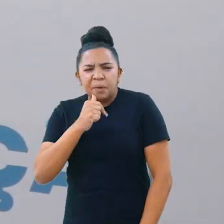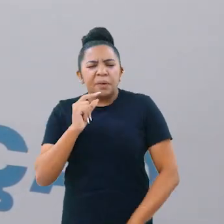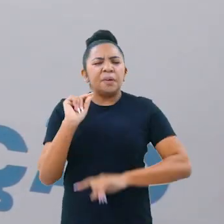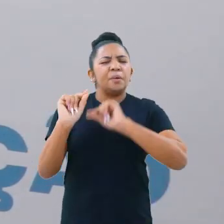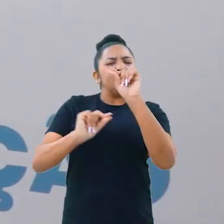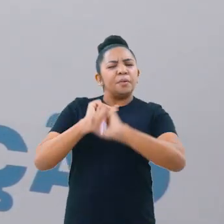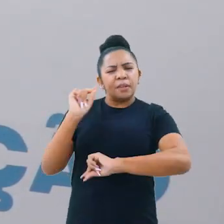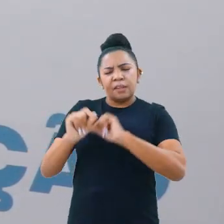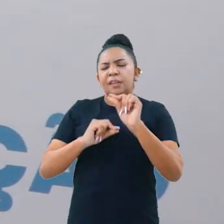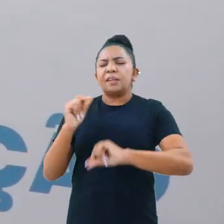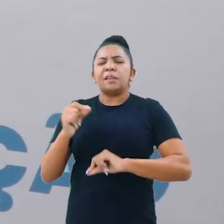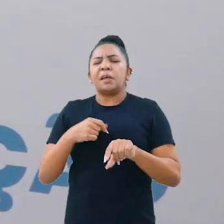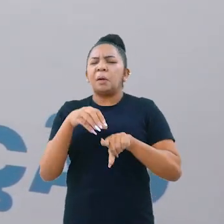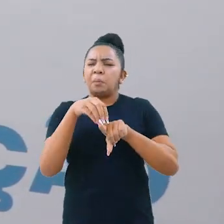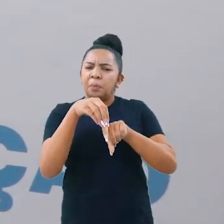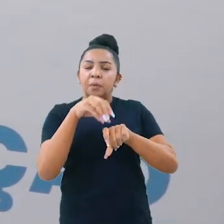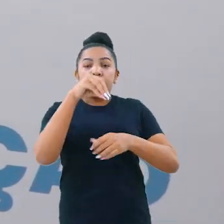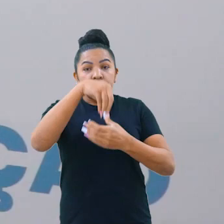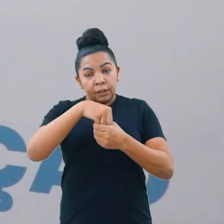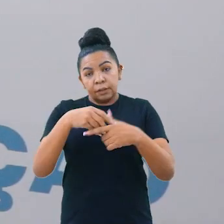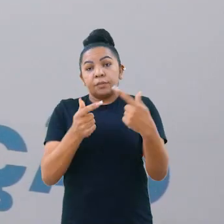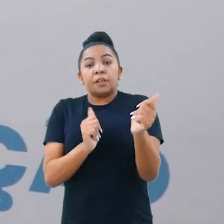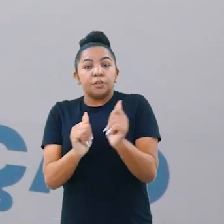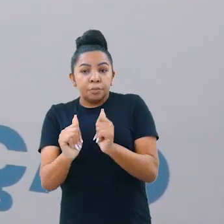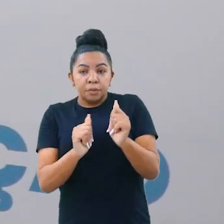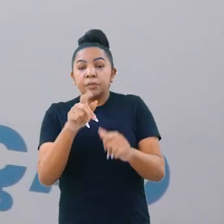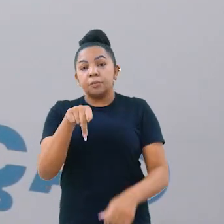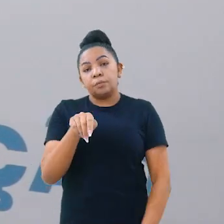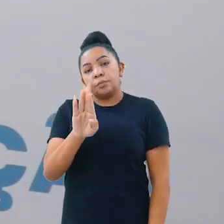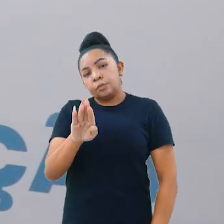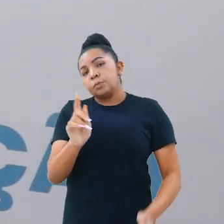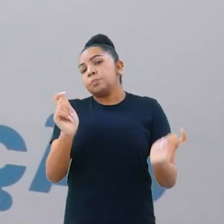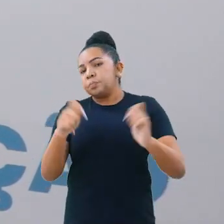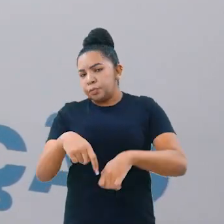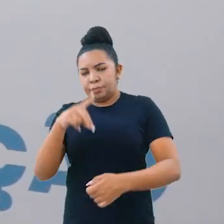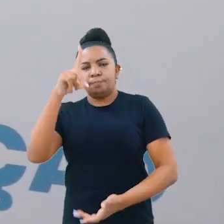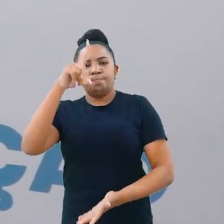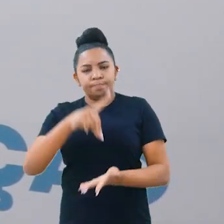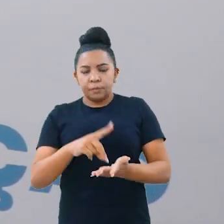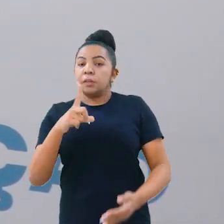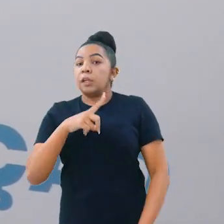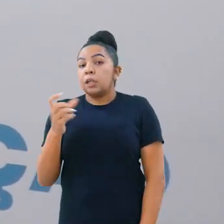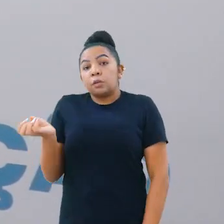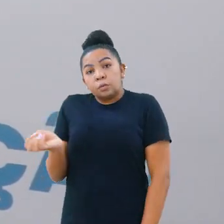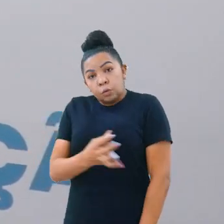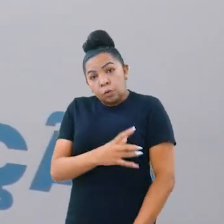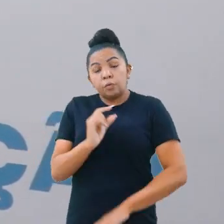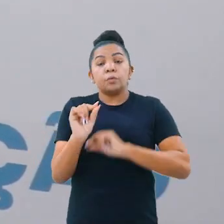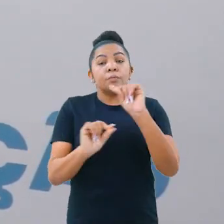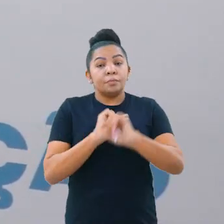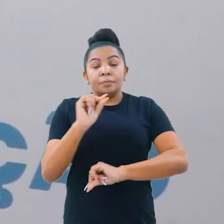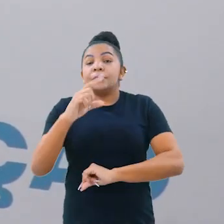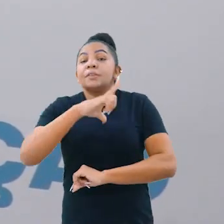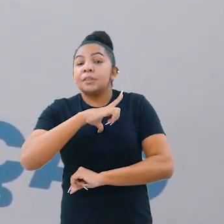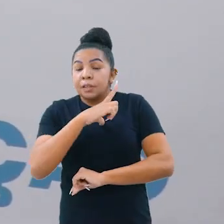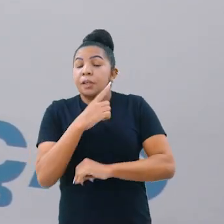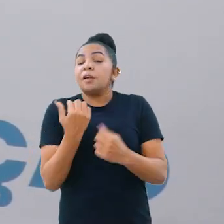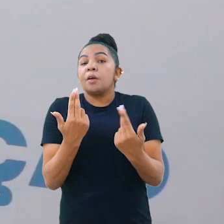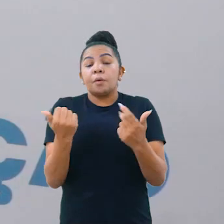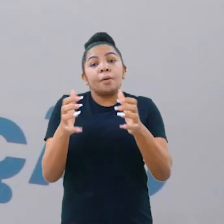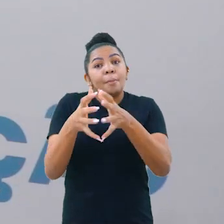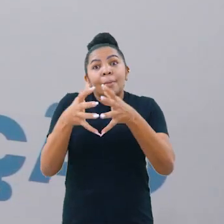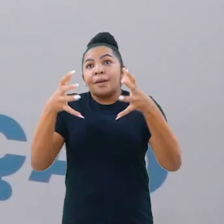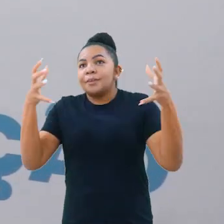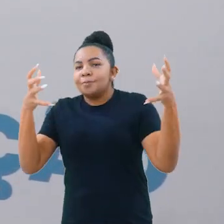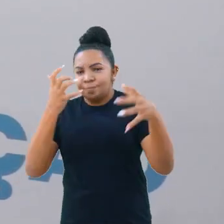que demorava, aquilo que era moroso na administração pública possa de fato ter uma nova roupagem, né,